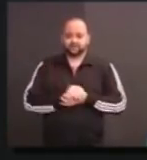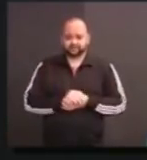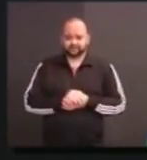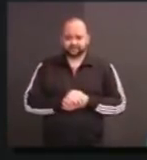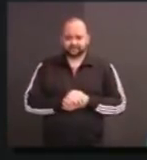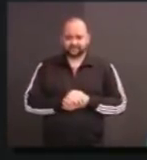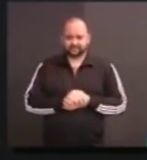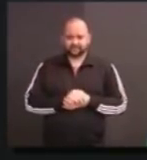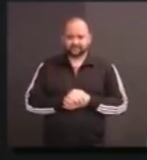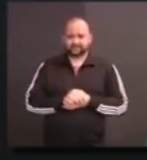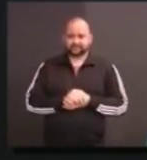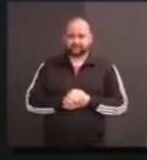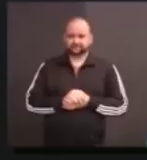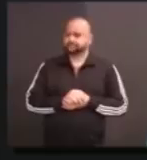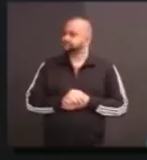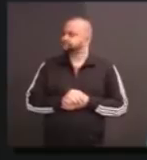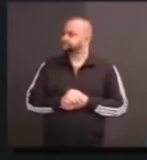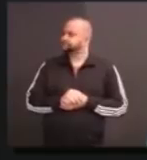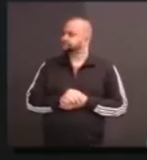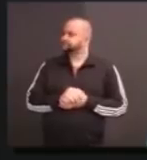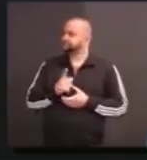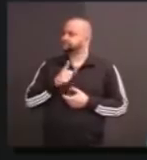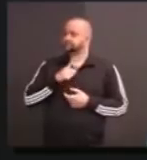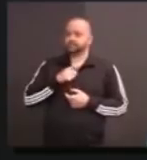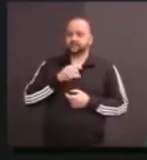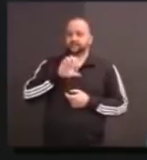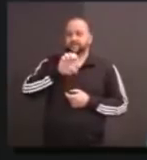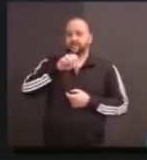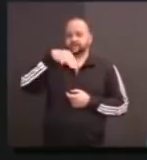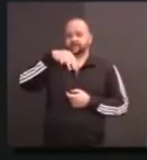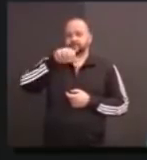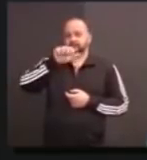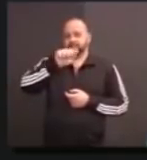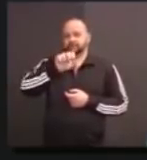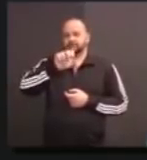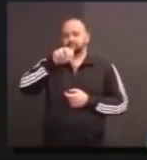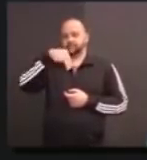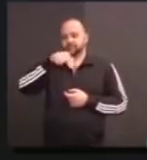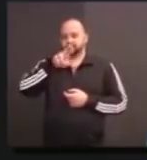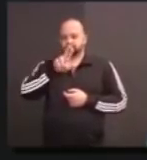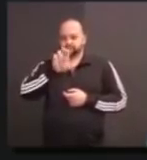Emmanuel, o primeiro escritor do Brasil.